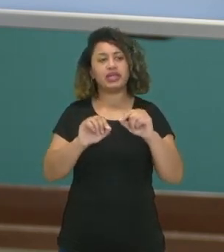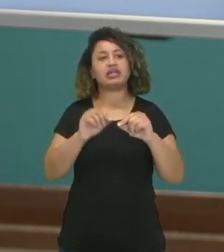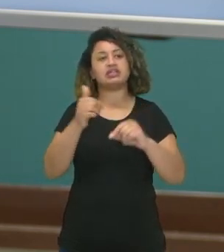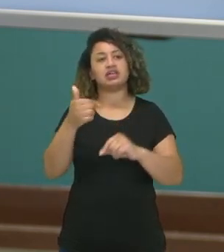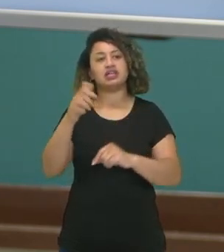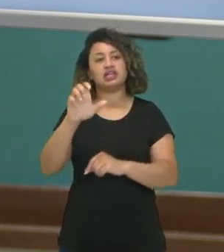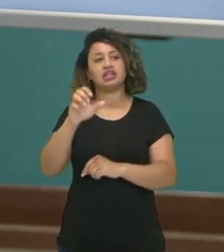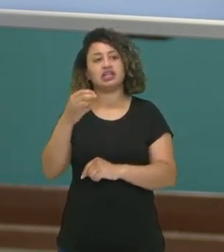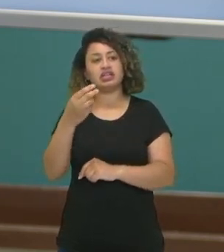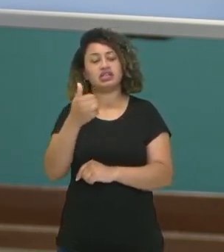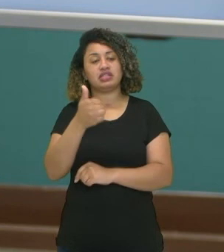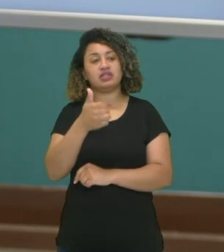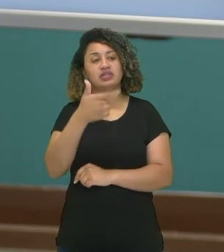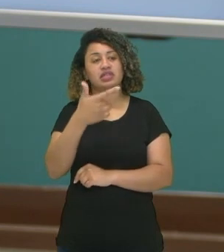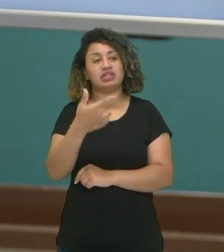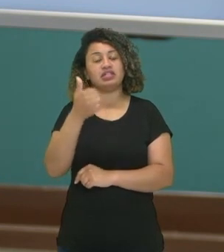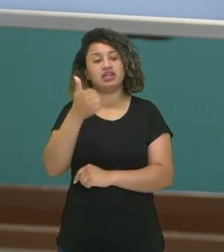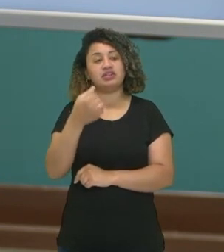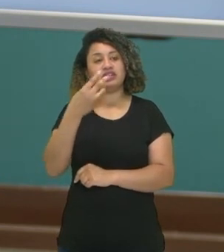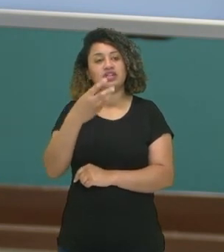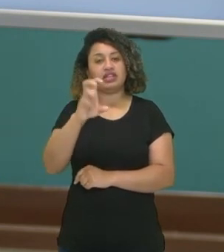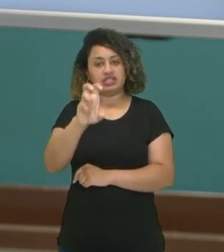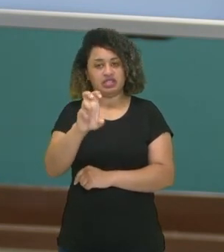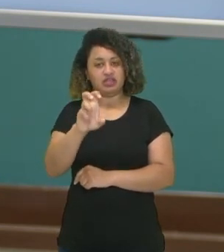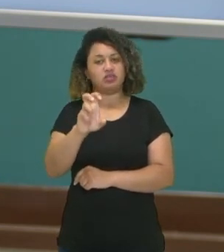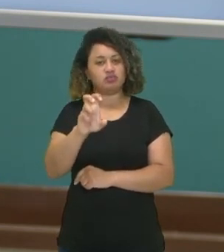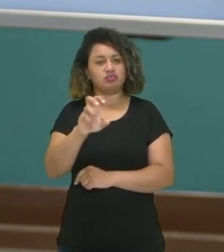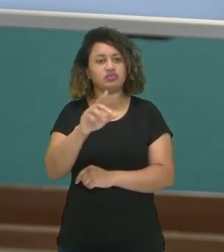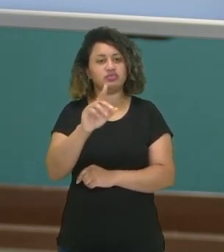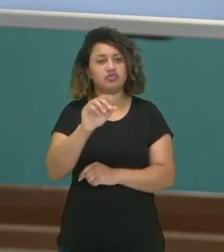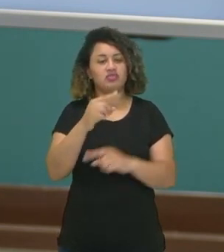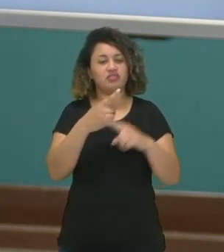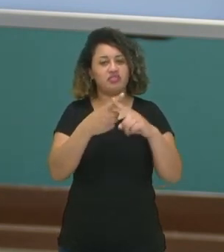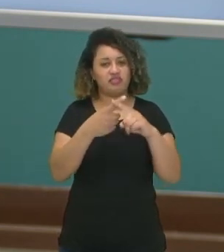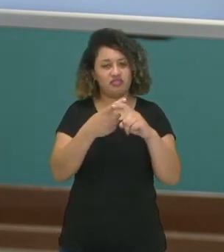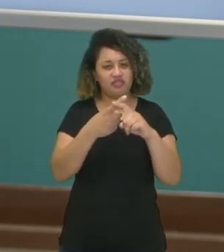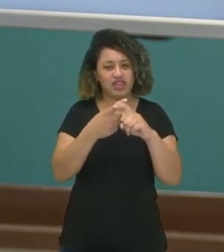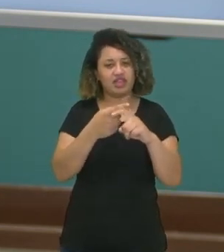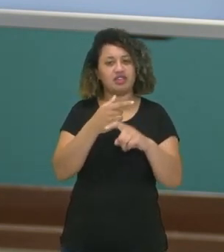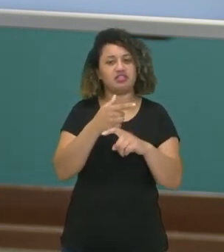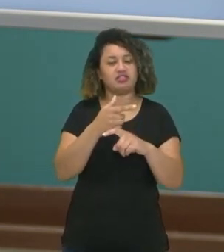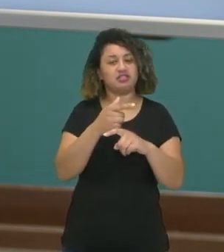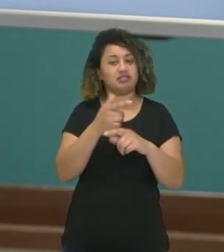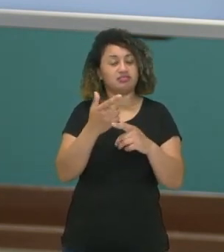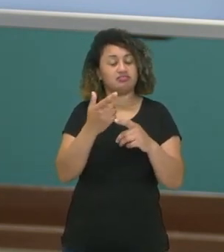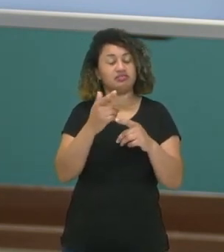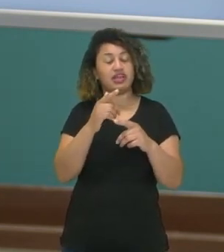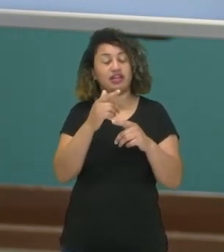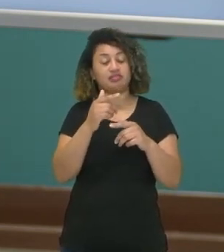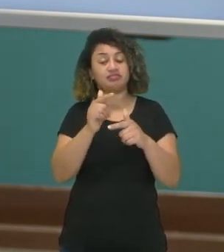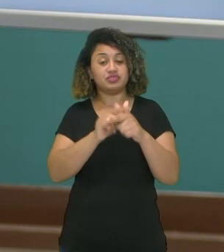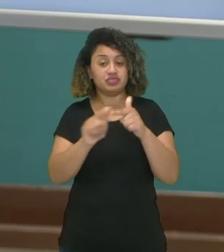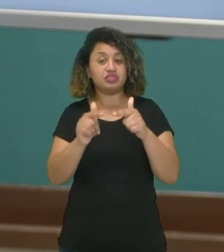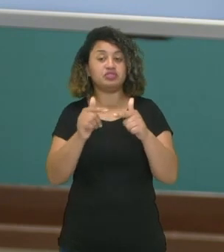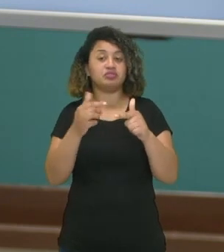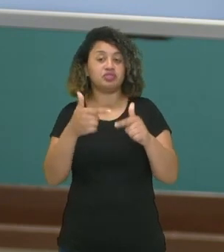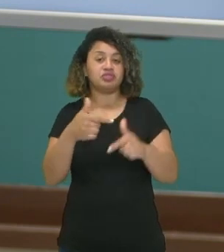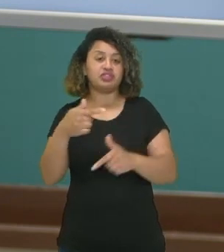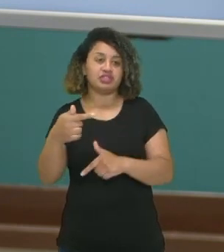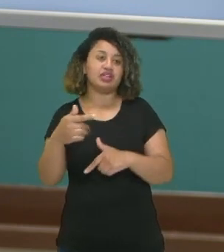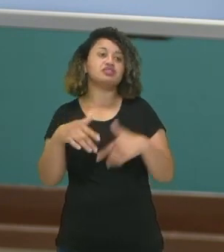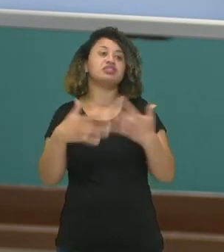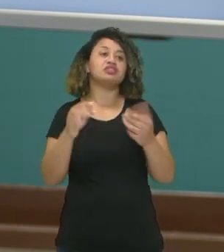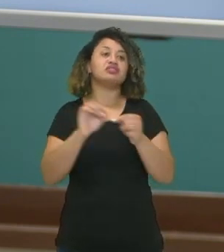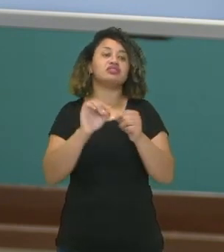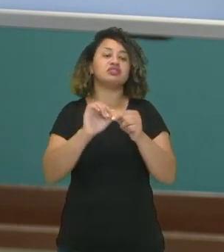135 quilômetros, que é o que ele está colocando aqui na letra A, o que a gente vai fazer então? Nós vamos aumentar em